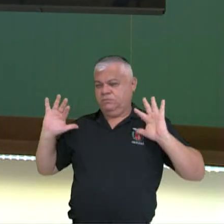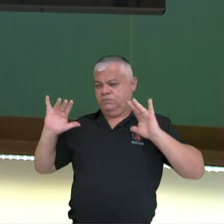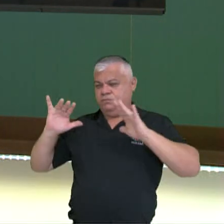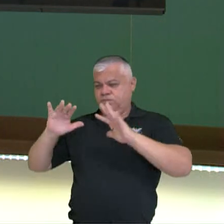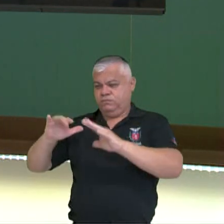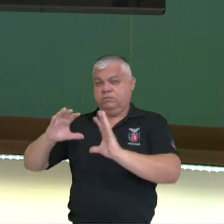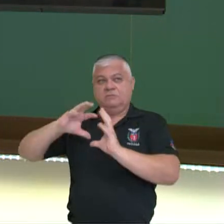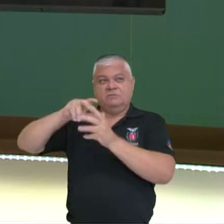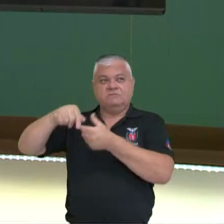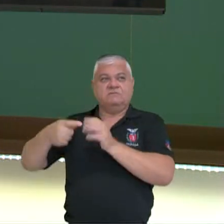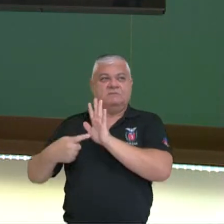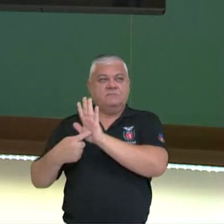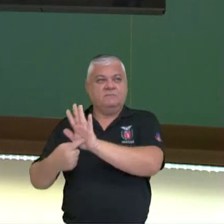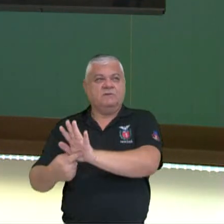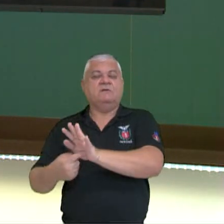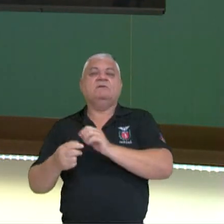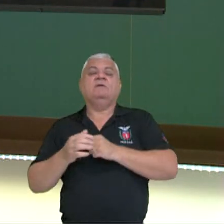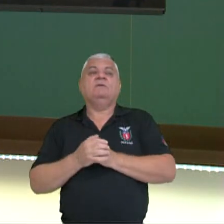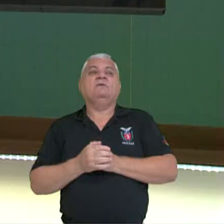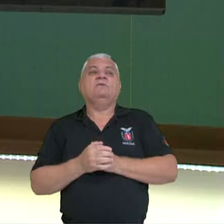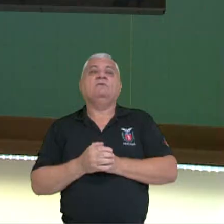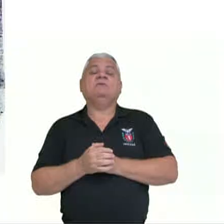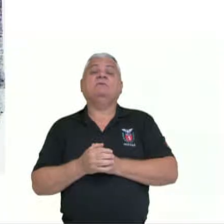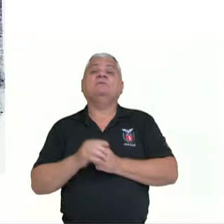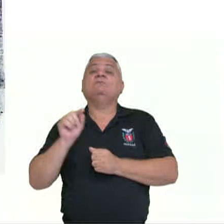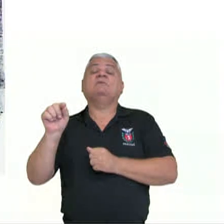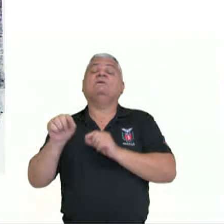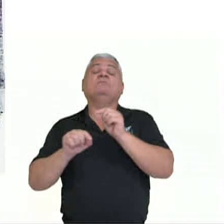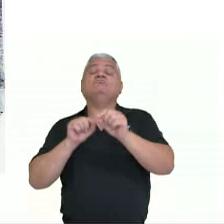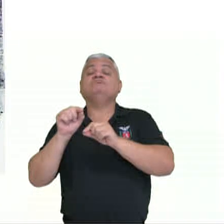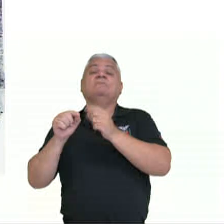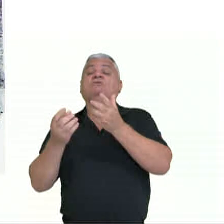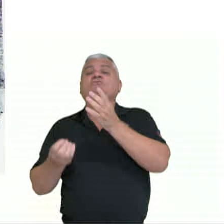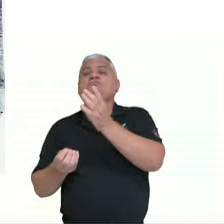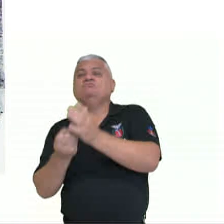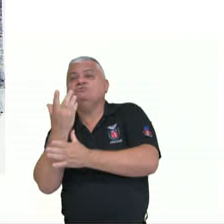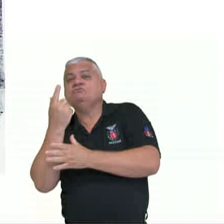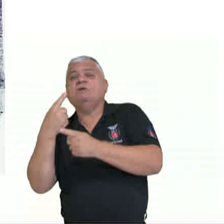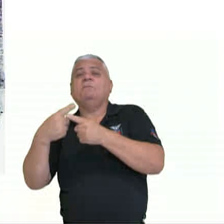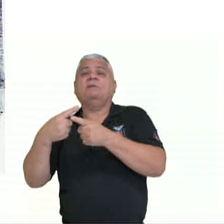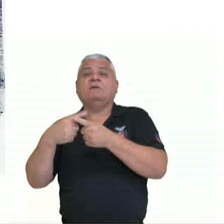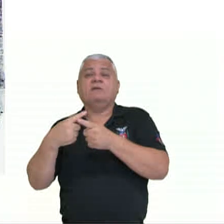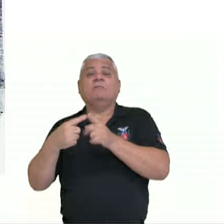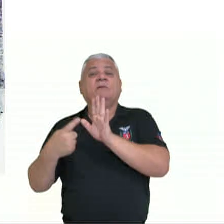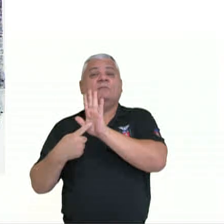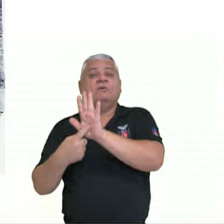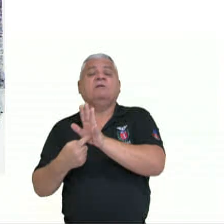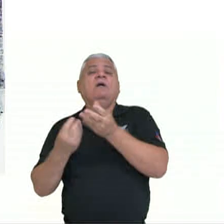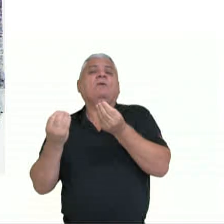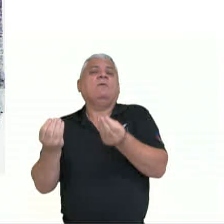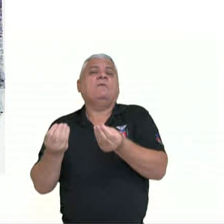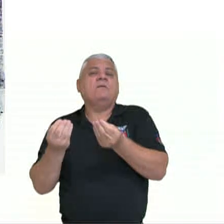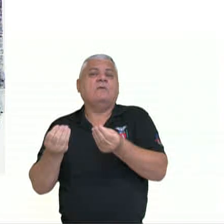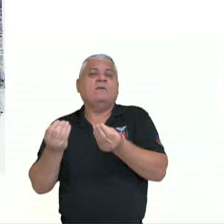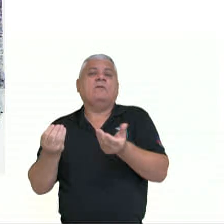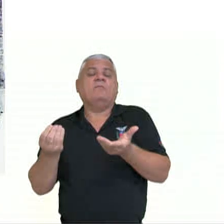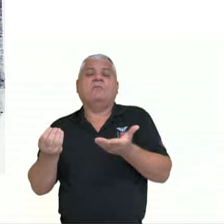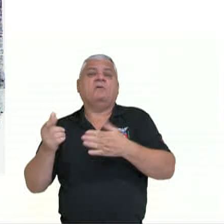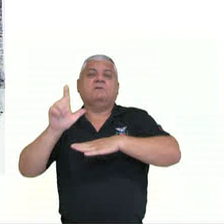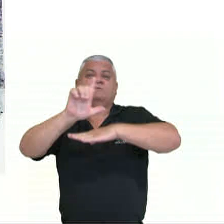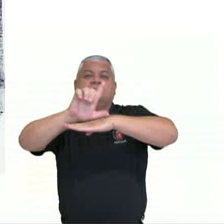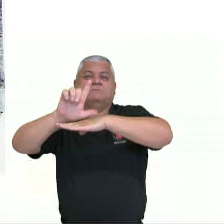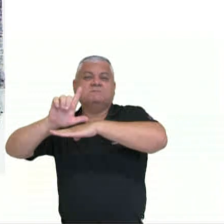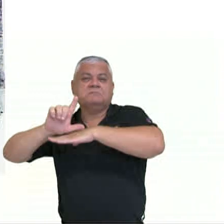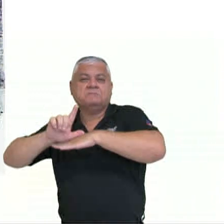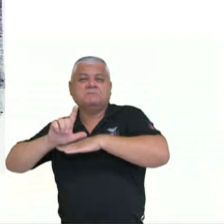Universal, né? Então, assim, a Universal, ela surgia de tanto tempo para ver como é que funcionava expor as